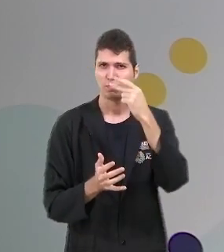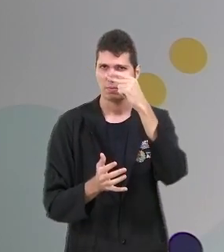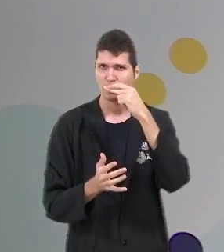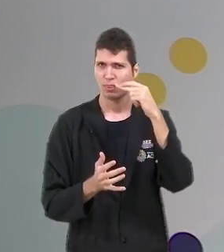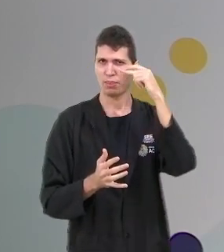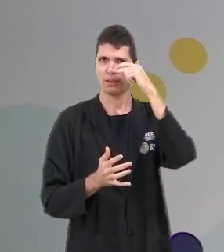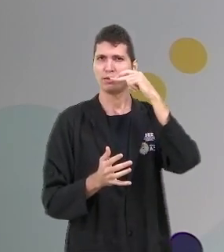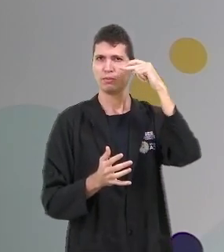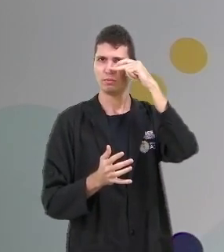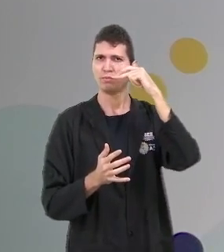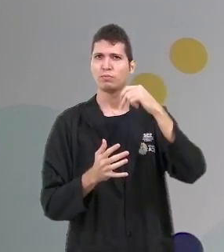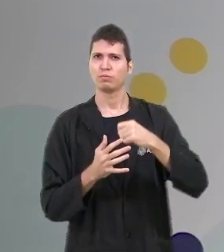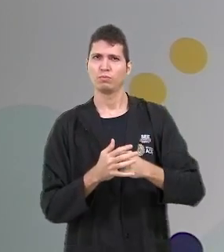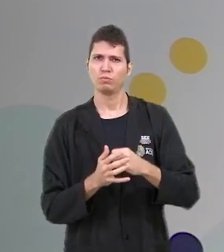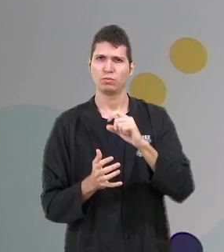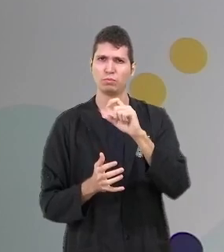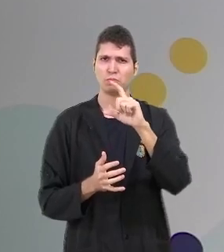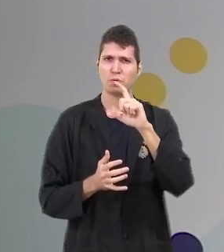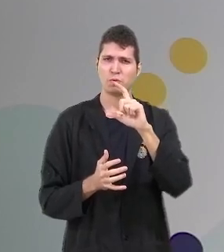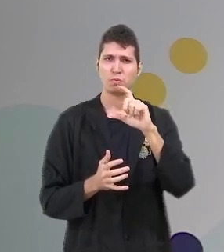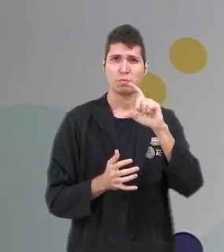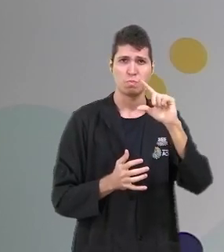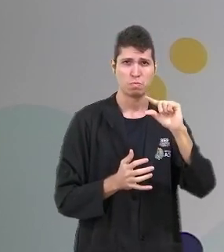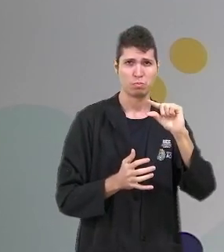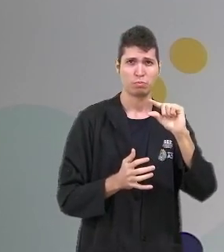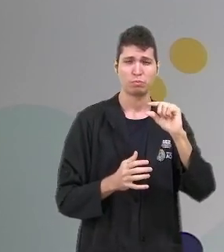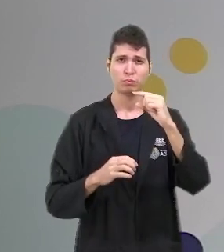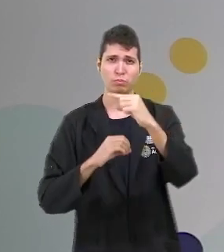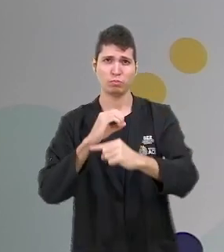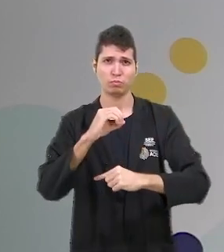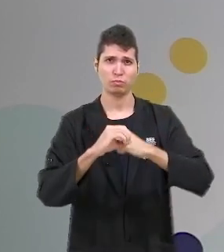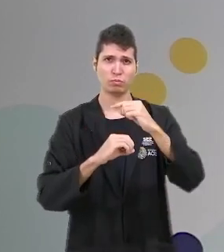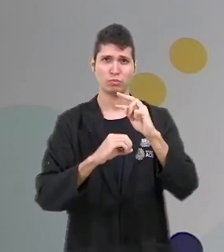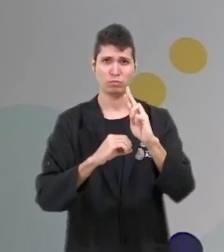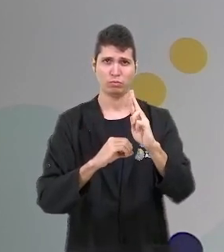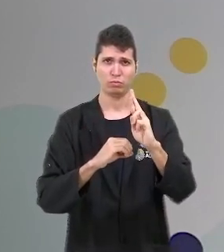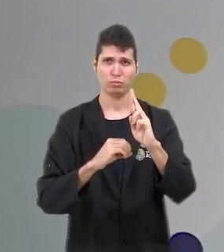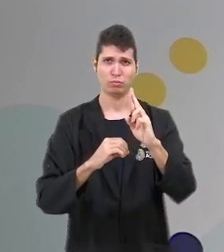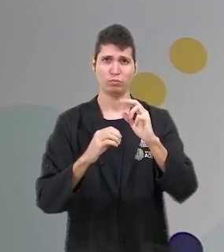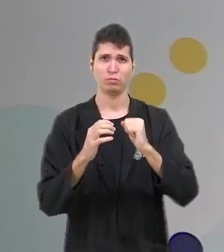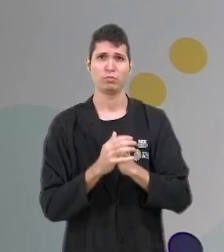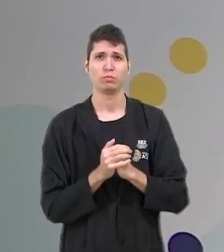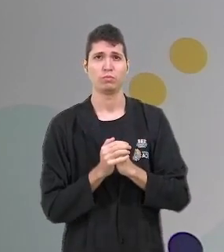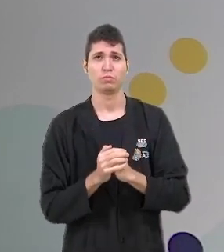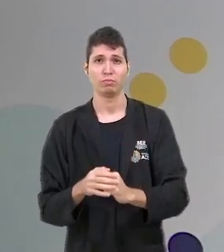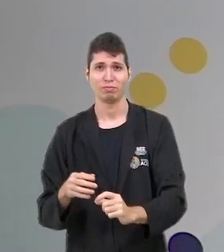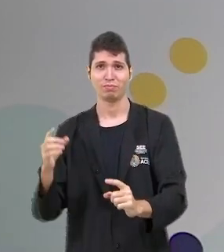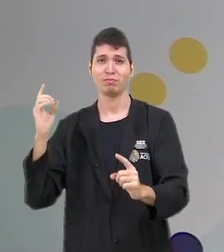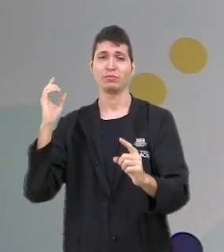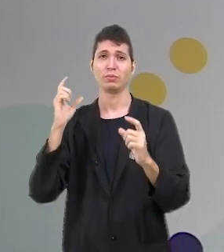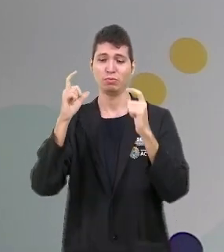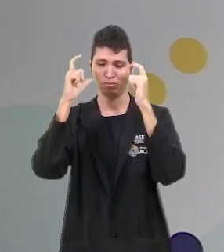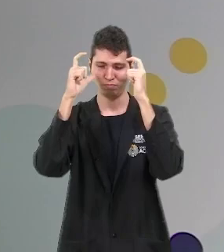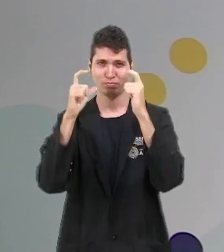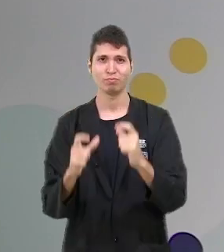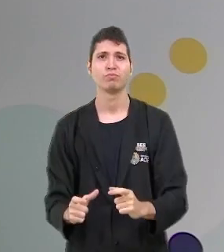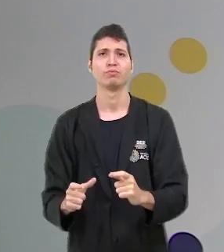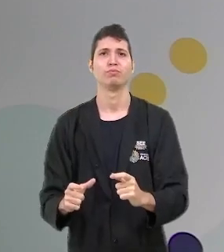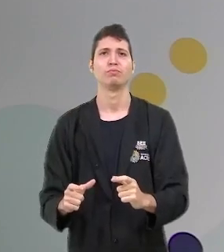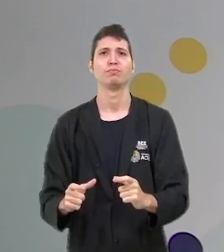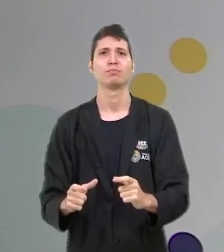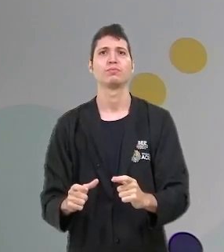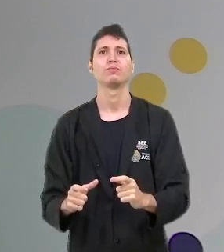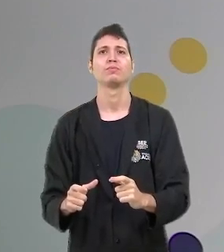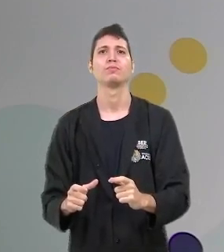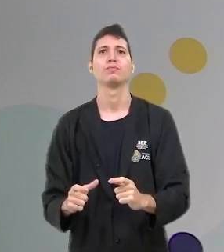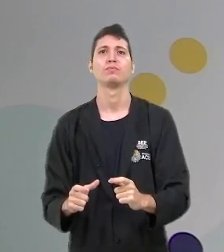para saber se ele tem maior ou menor quantidade de raio atômico, vai ser a sua localização de acordo com